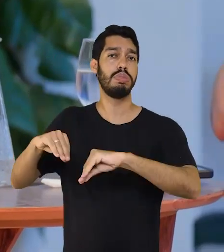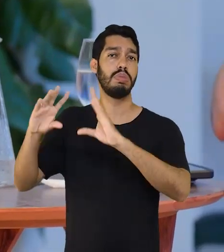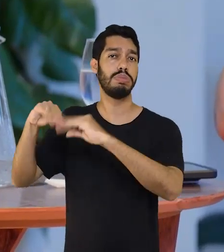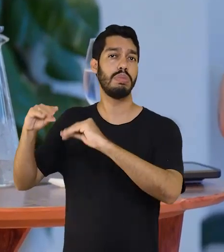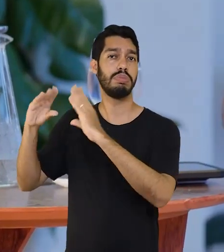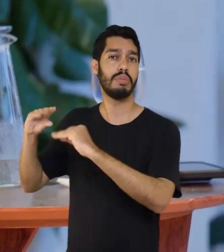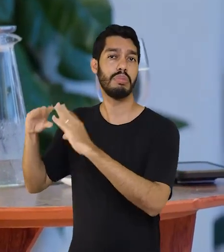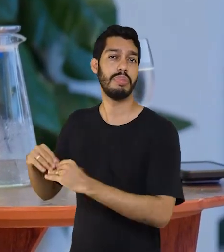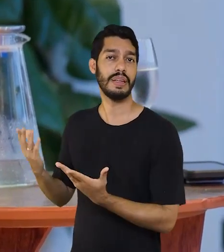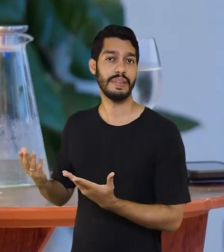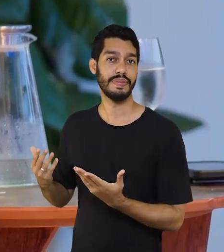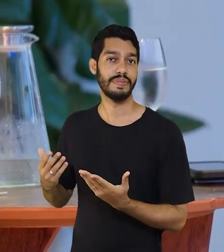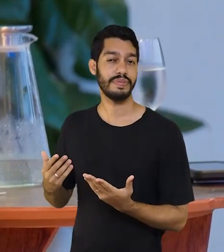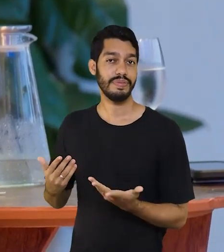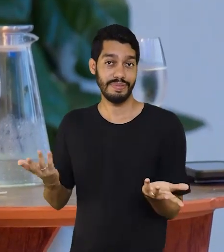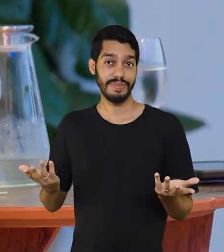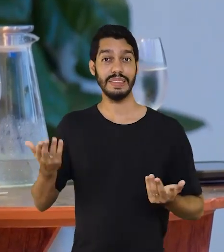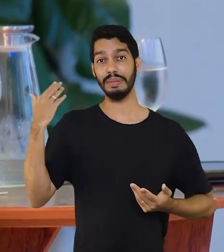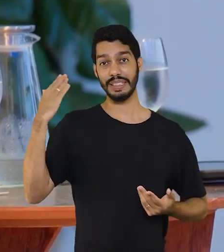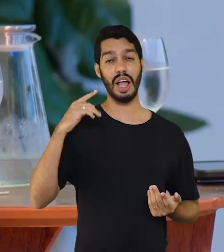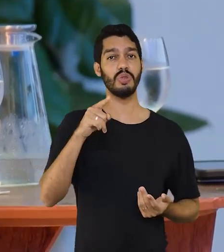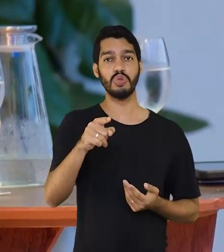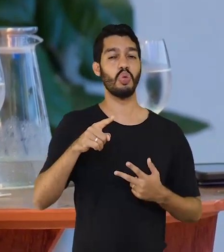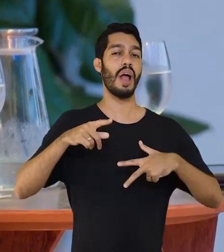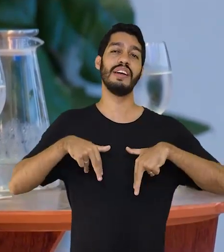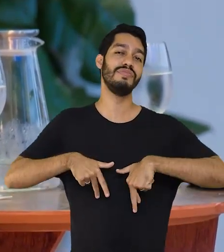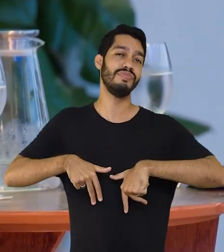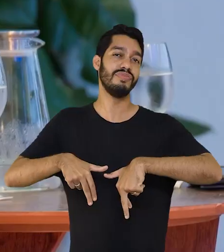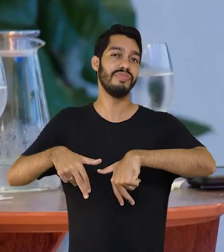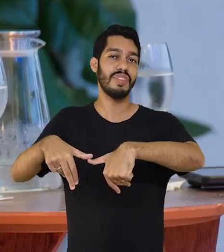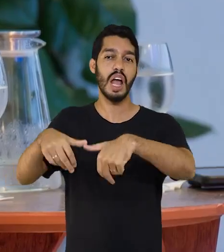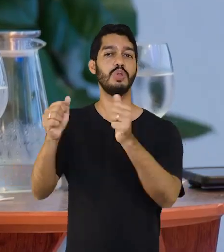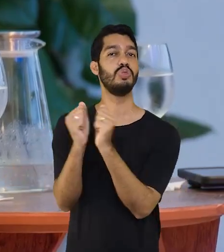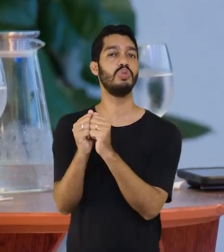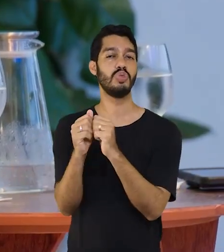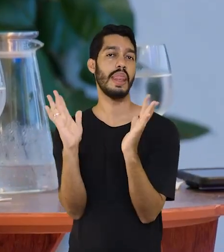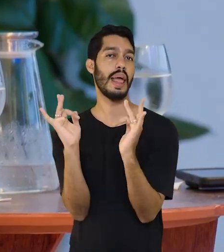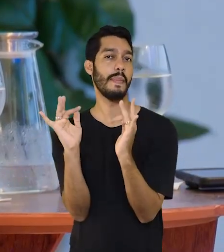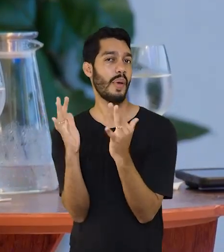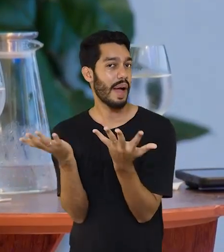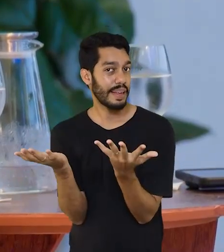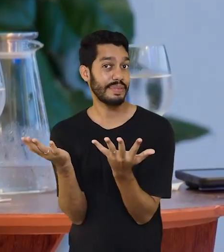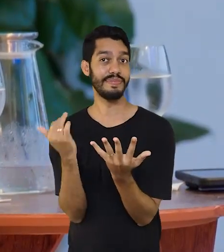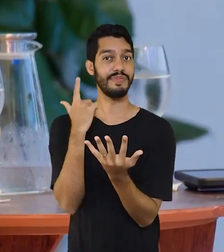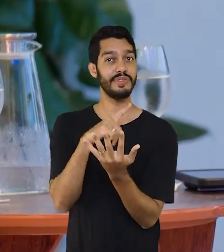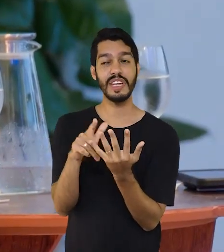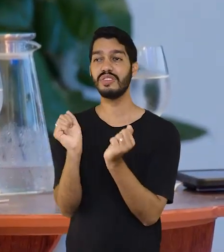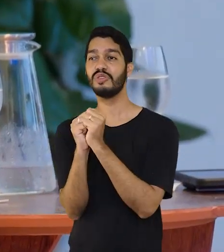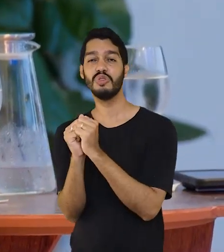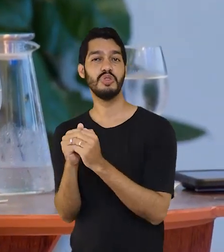não ia romanticamente com seu namorado, curtir, ficar lá na Blockbuster, se